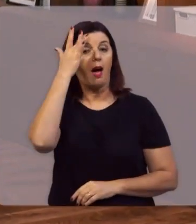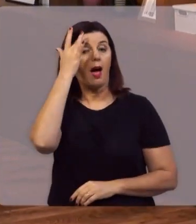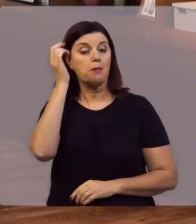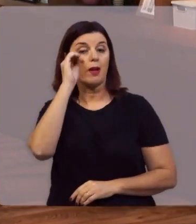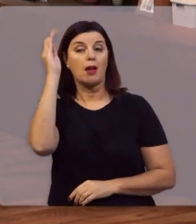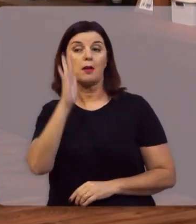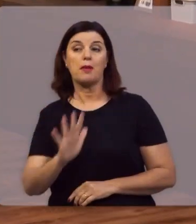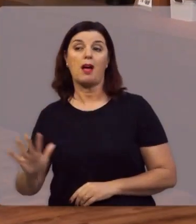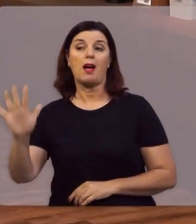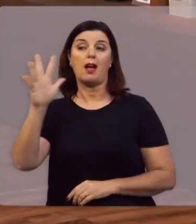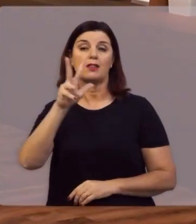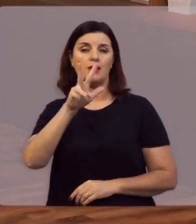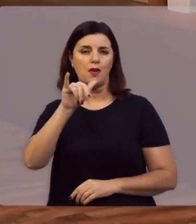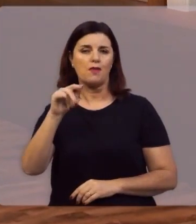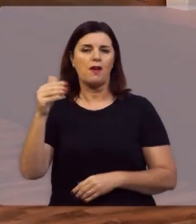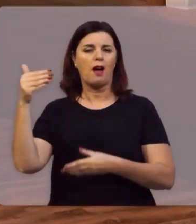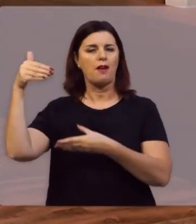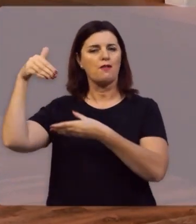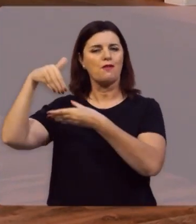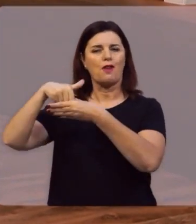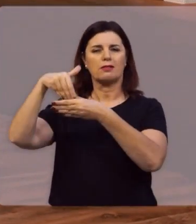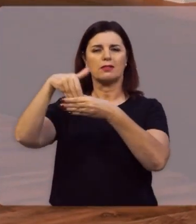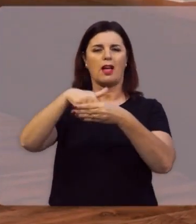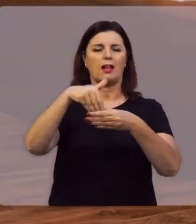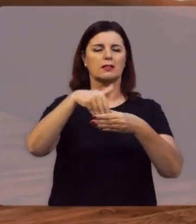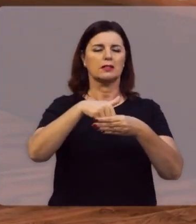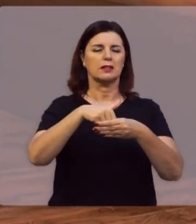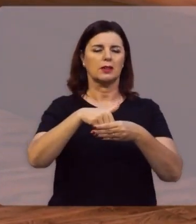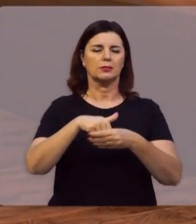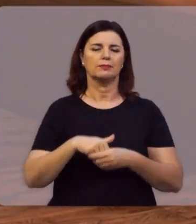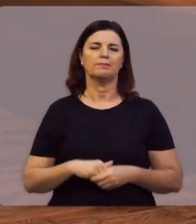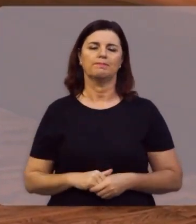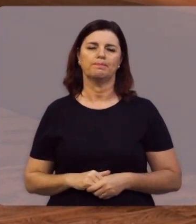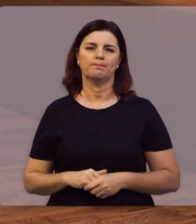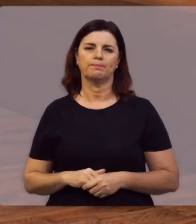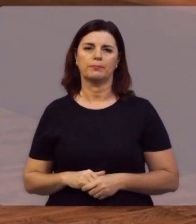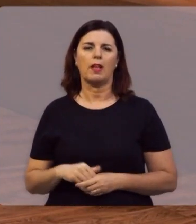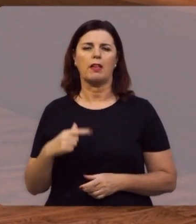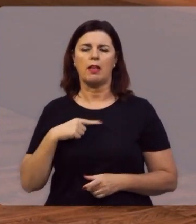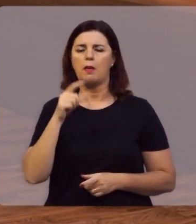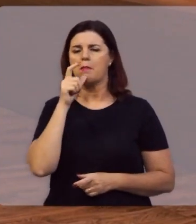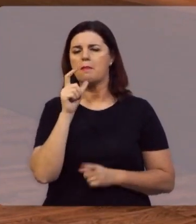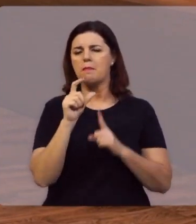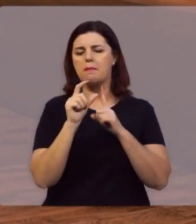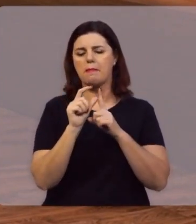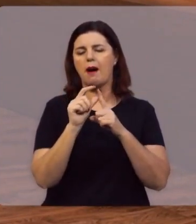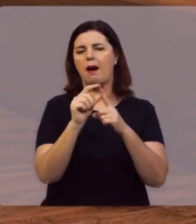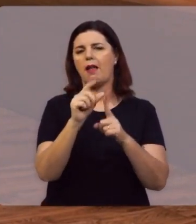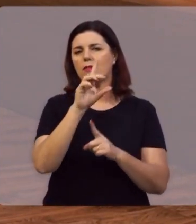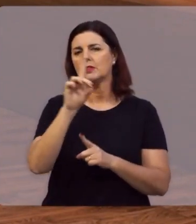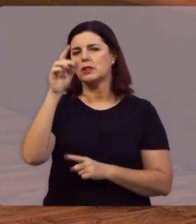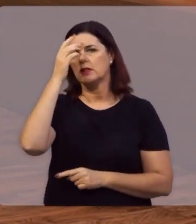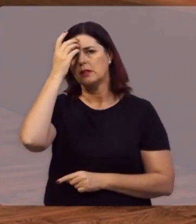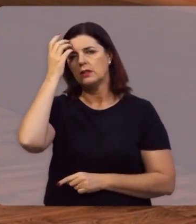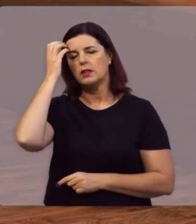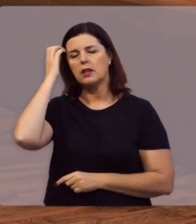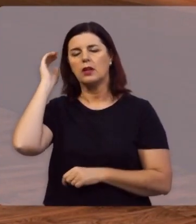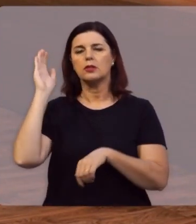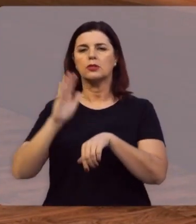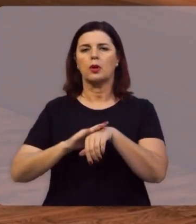amanhã o Brasil vai às ruas amanhã o Brasil vai votar e eu tenho uma palavra de Deus